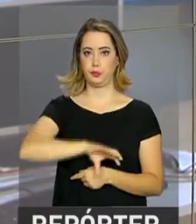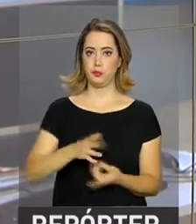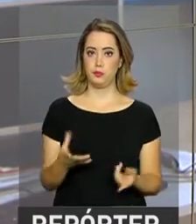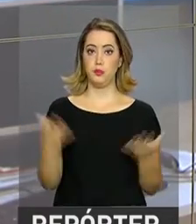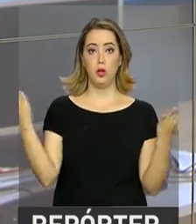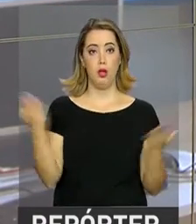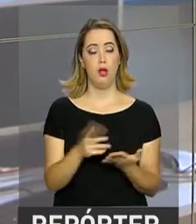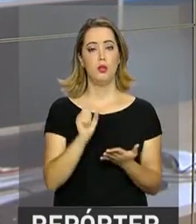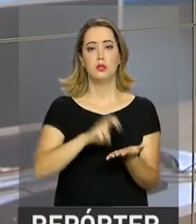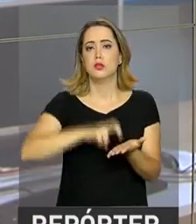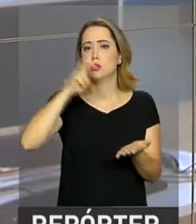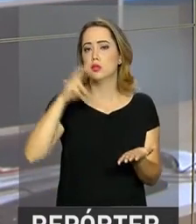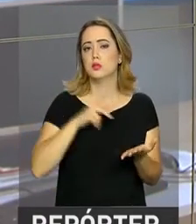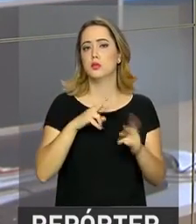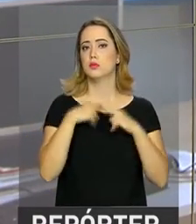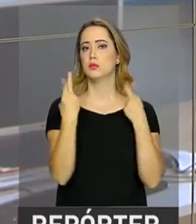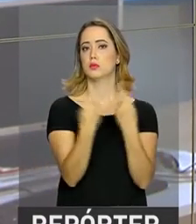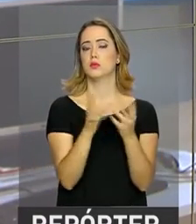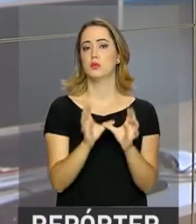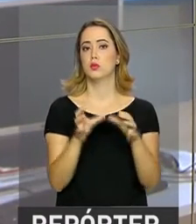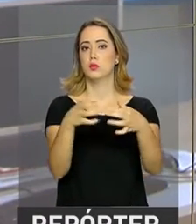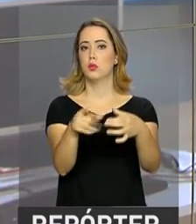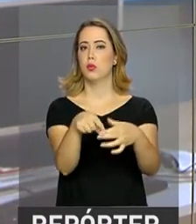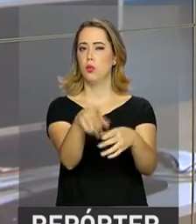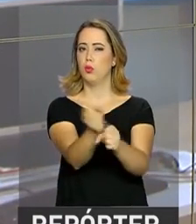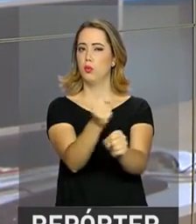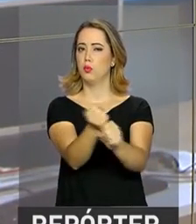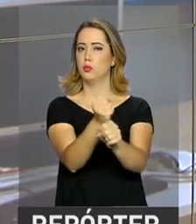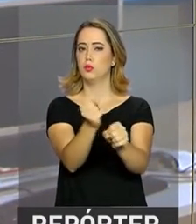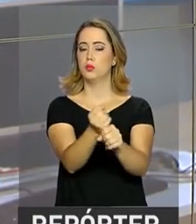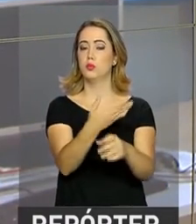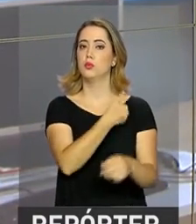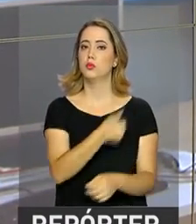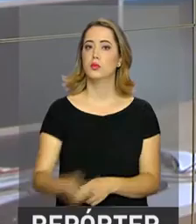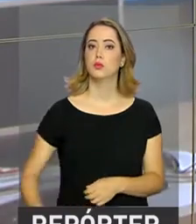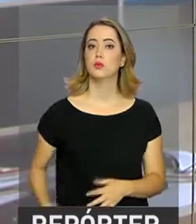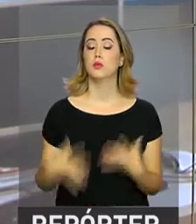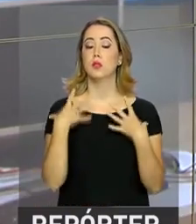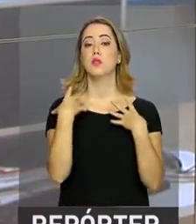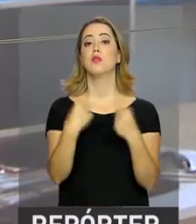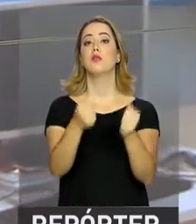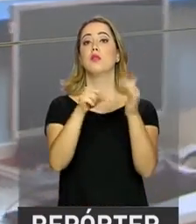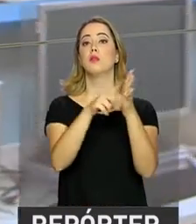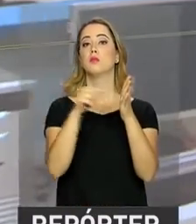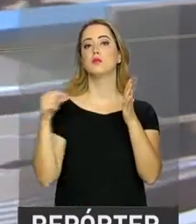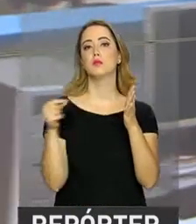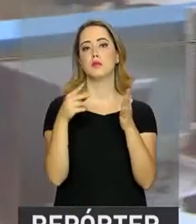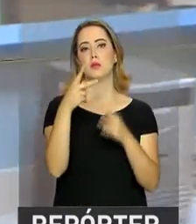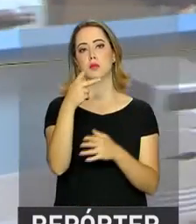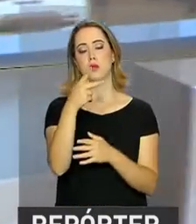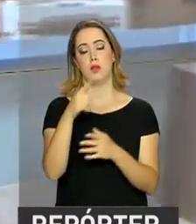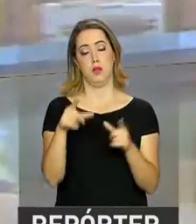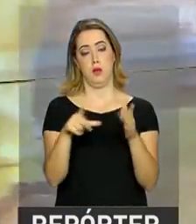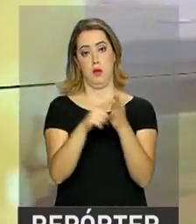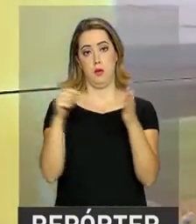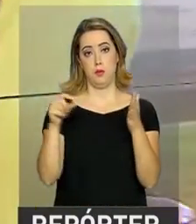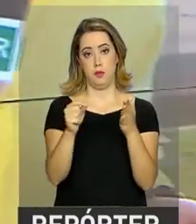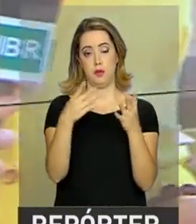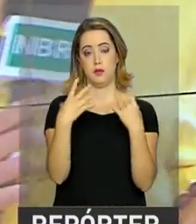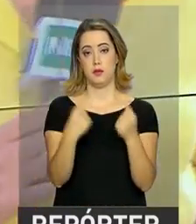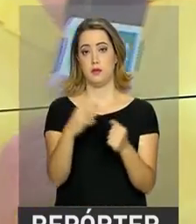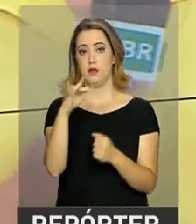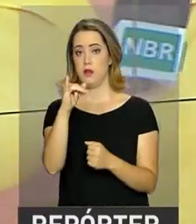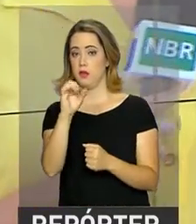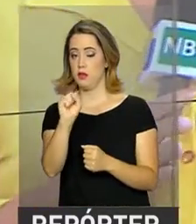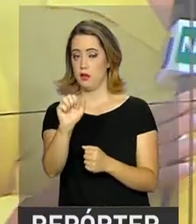agora de manhã ele se reúne com o núcleo de infraestrutura do governo vamos então ao vivo ao palácio planalto saber as informações com